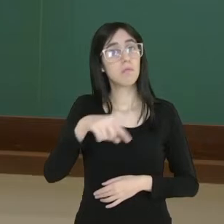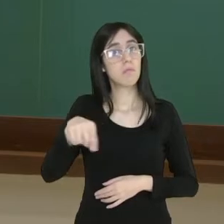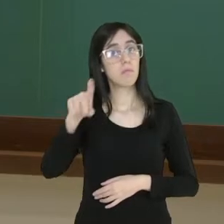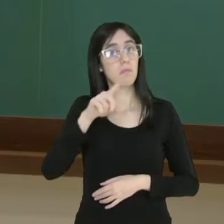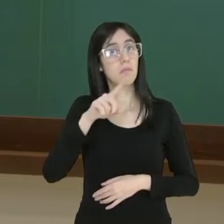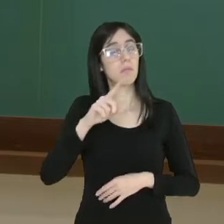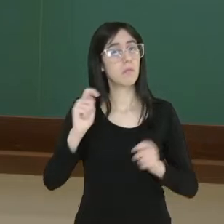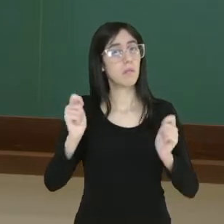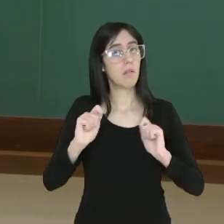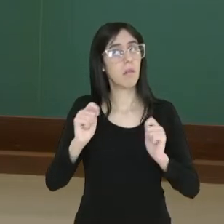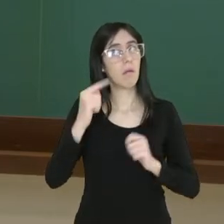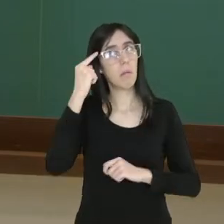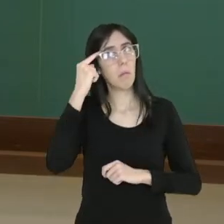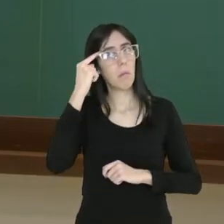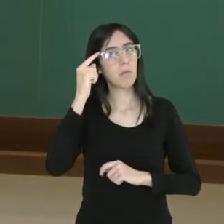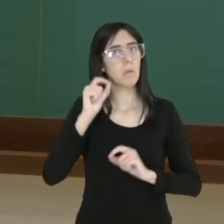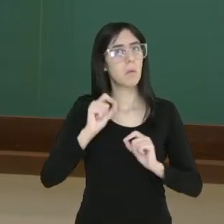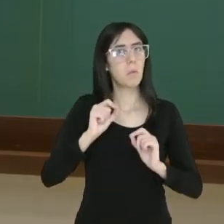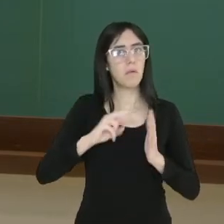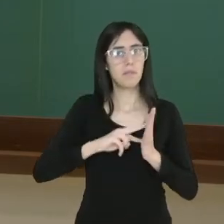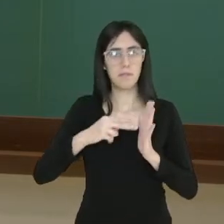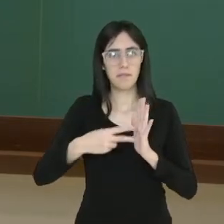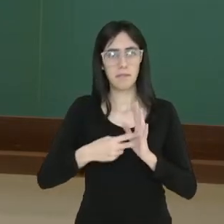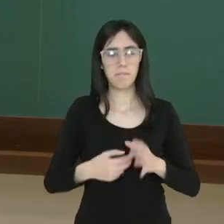conseguem pensar sobre ela um pouquinho.